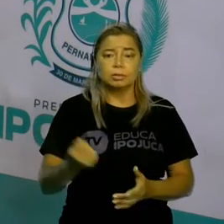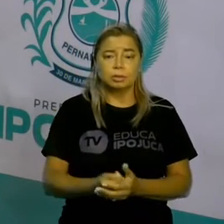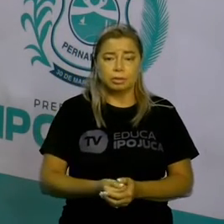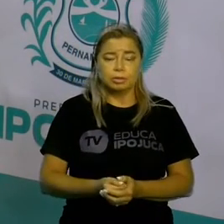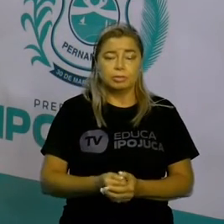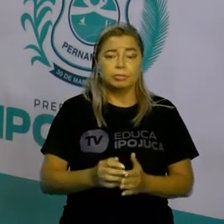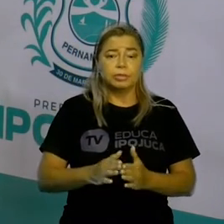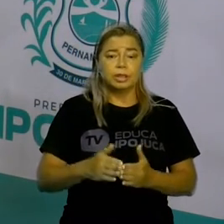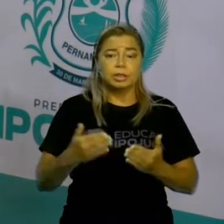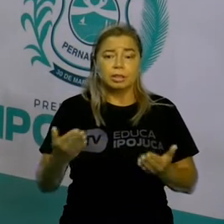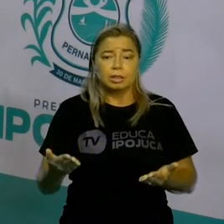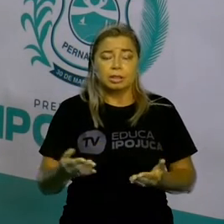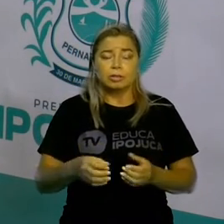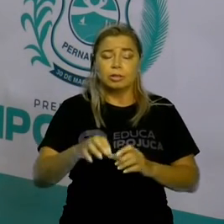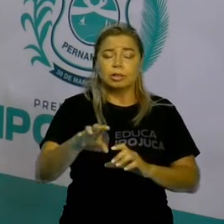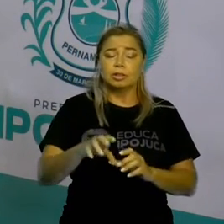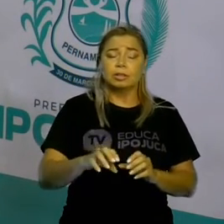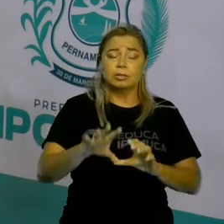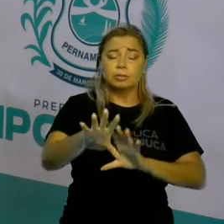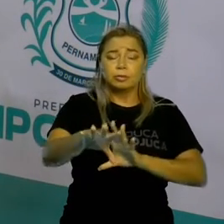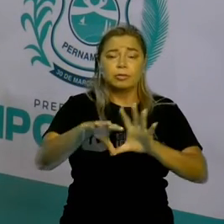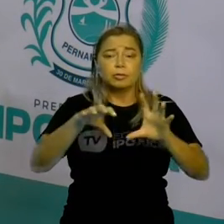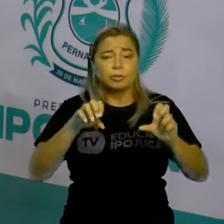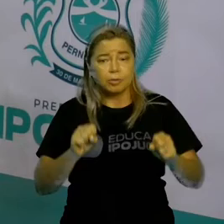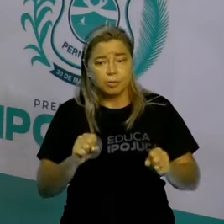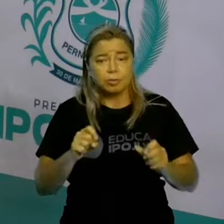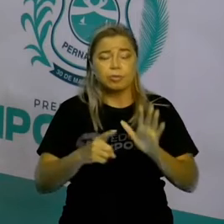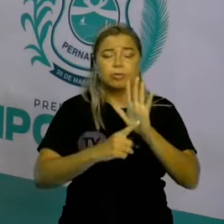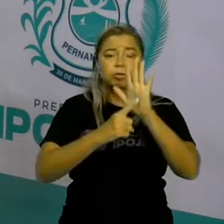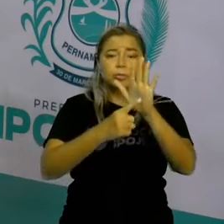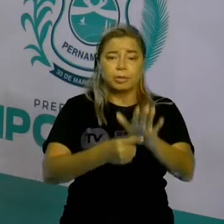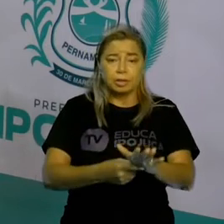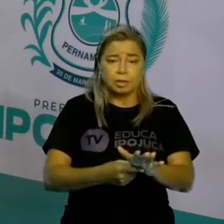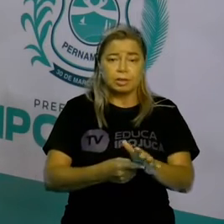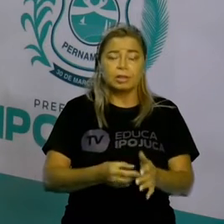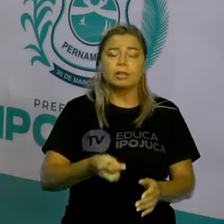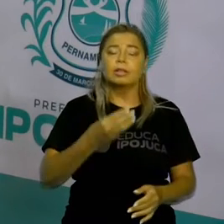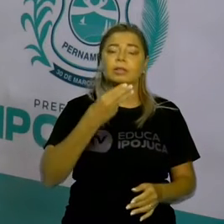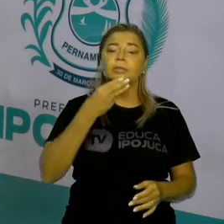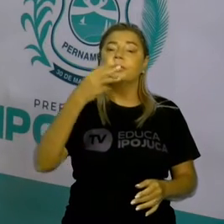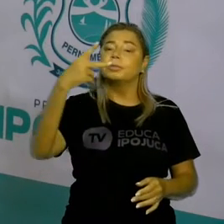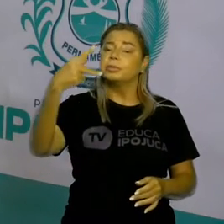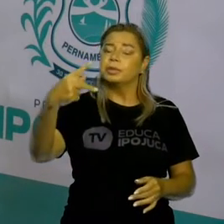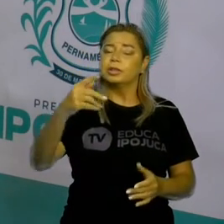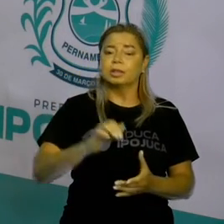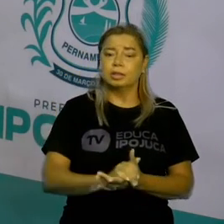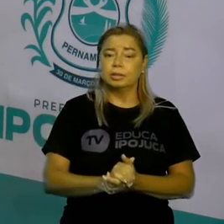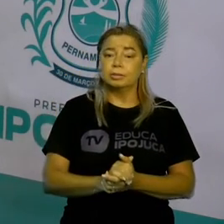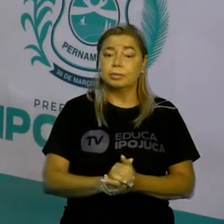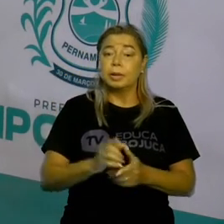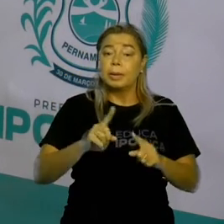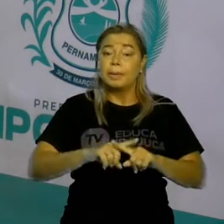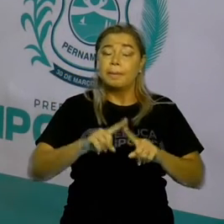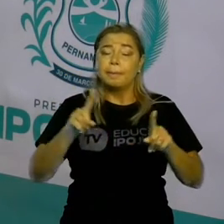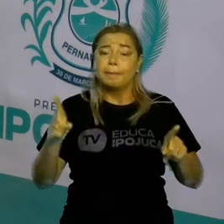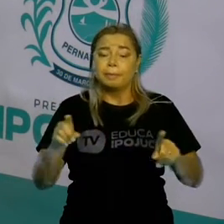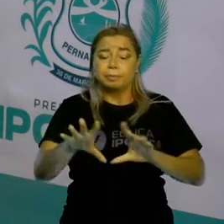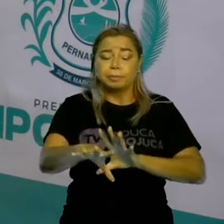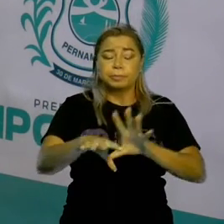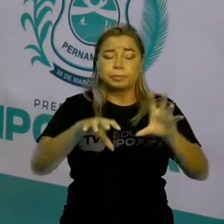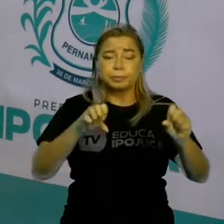representar a probabilidade, que é menos usada, tá certo? A forma mais usada de se representar